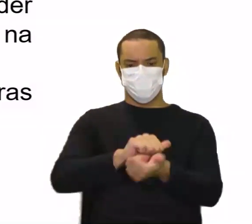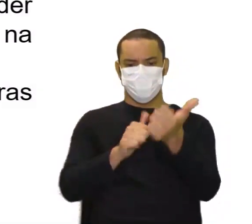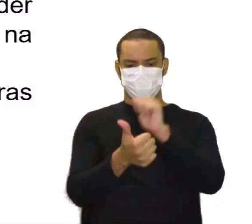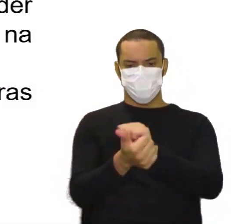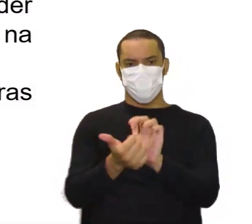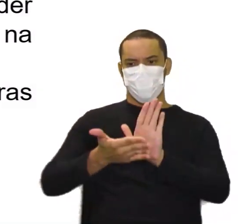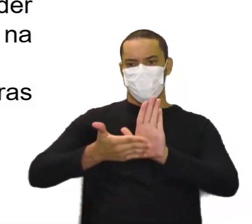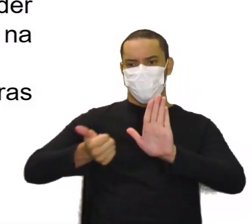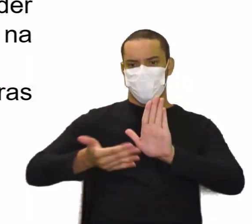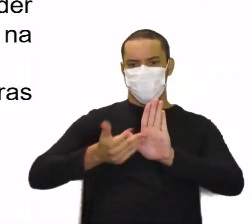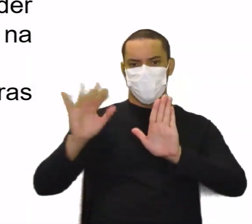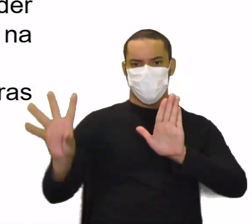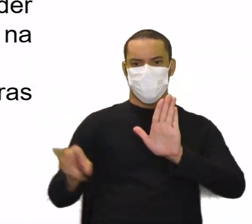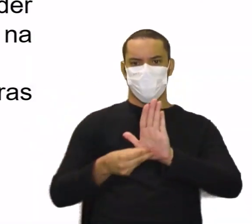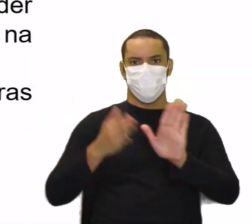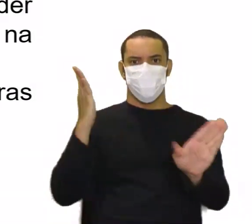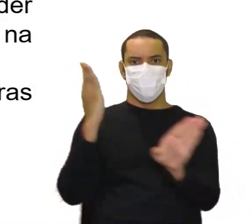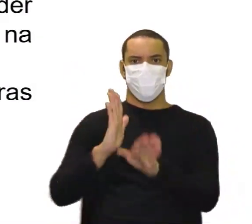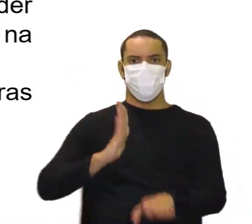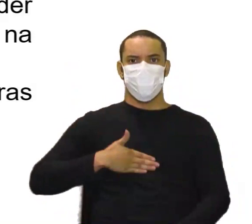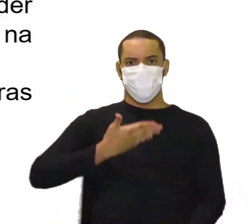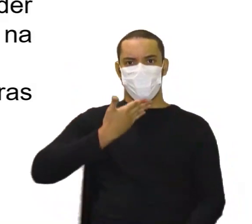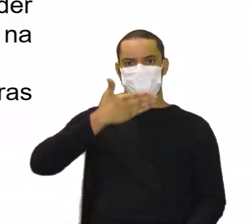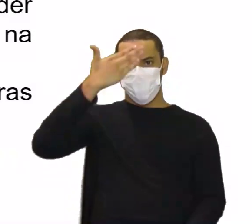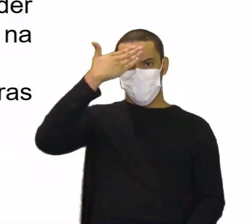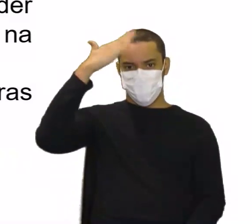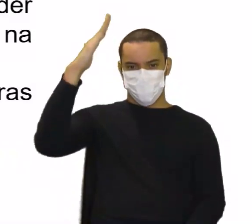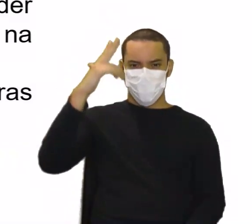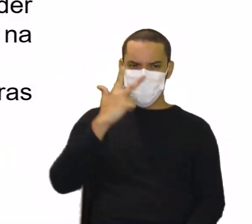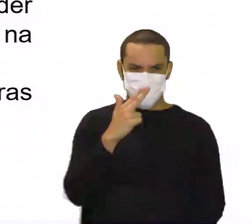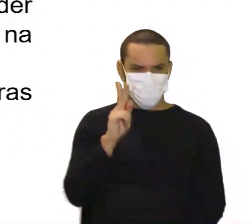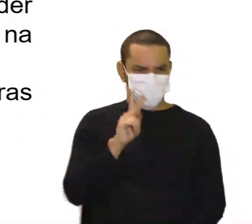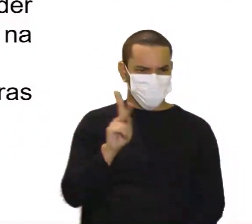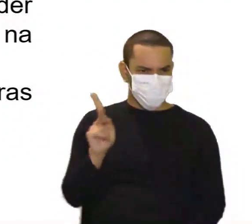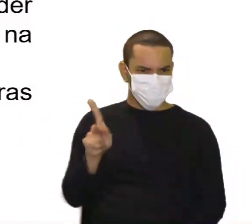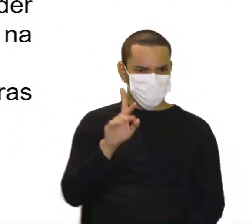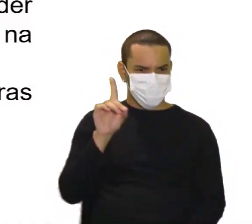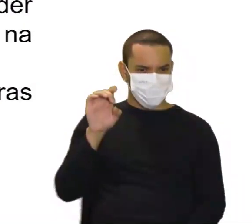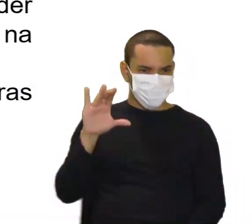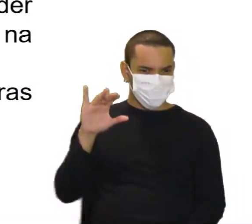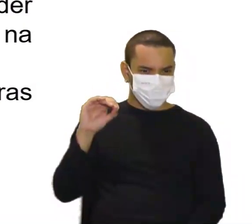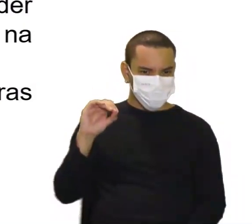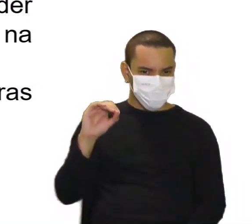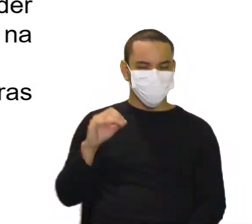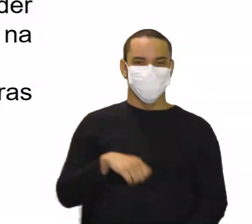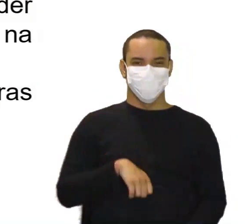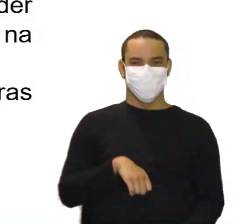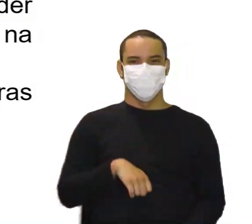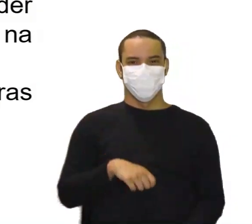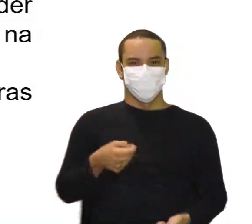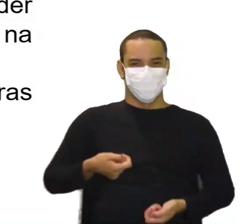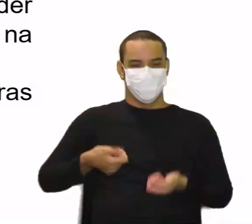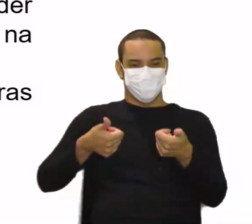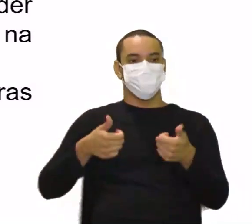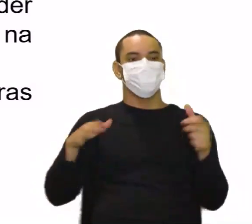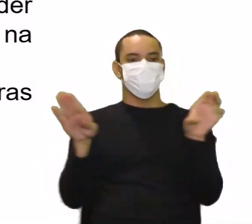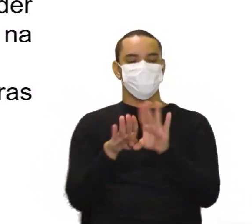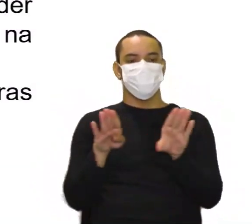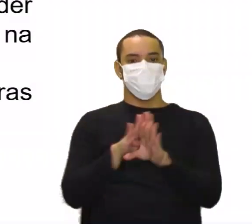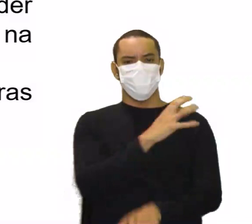pelos árabes. Isso aqui está parecendo o professor Décio, da nossa pegadinha. Que Aristóteles não